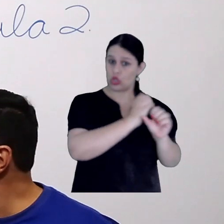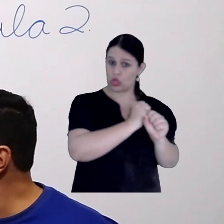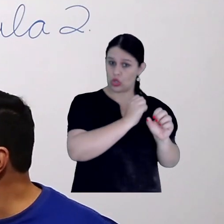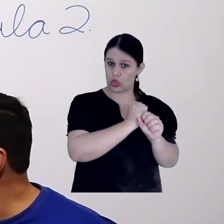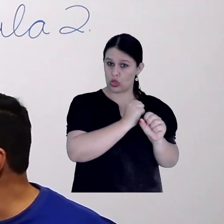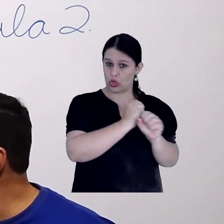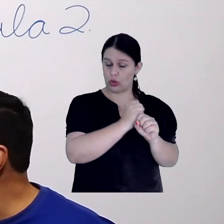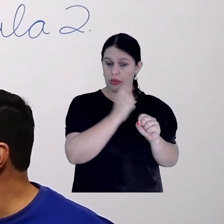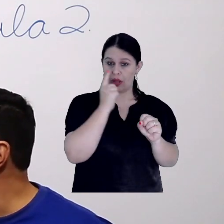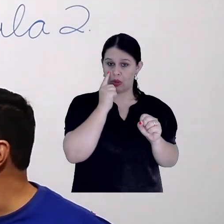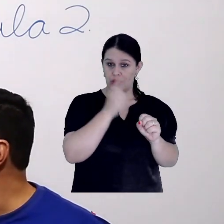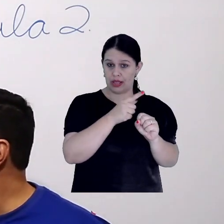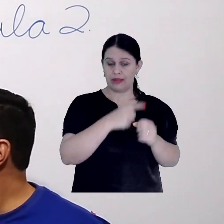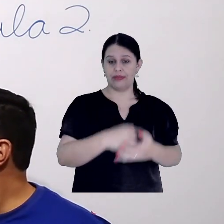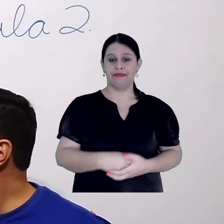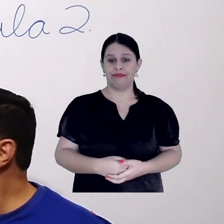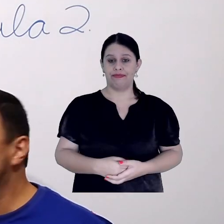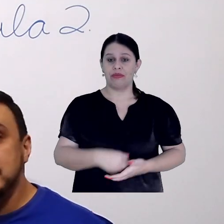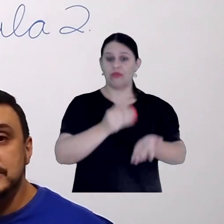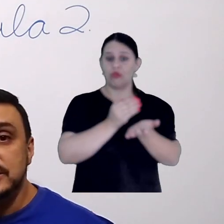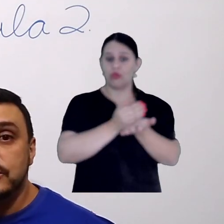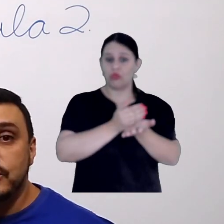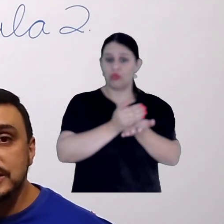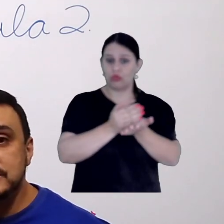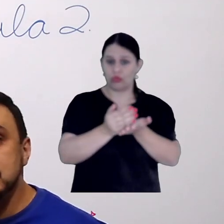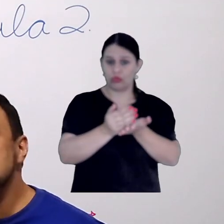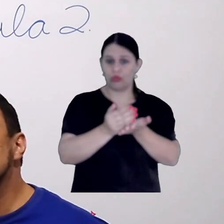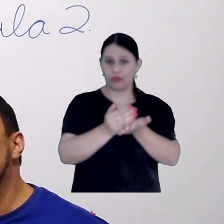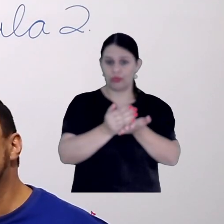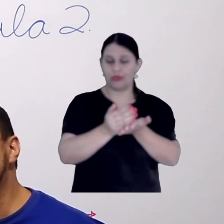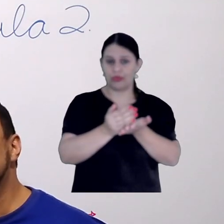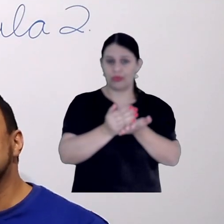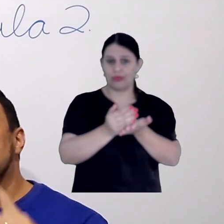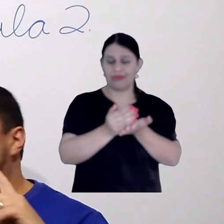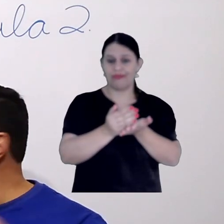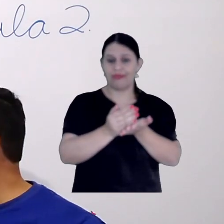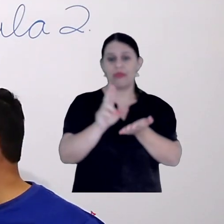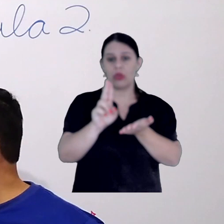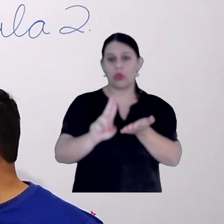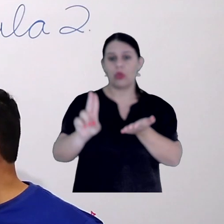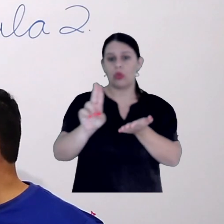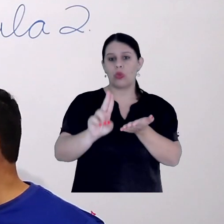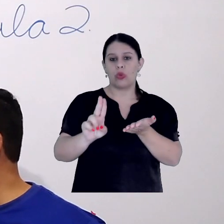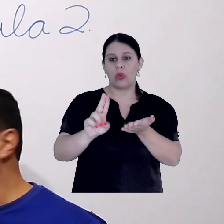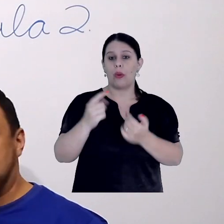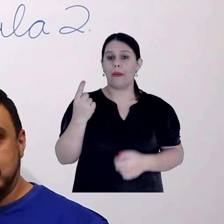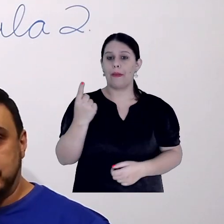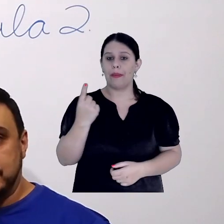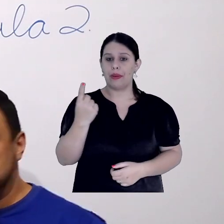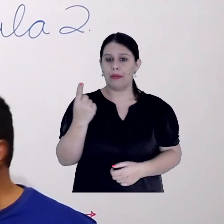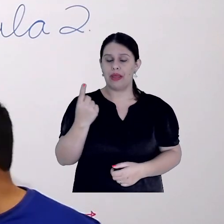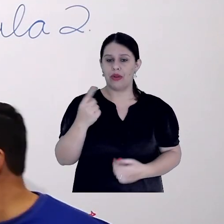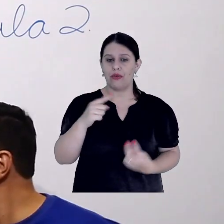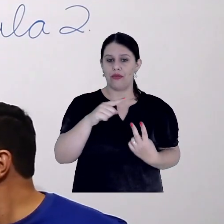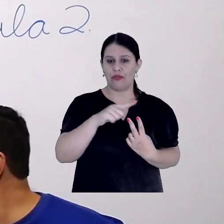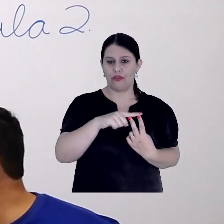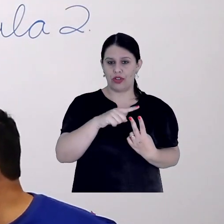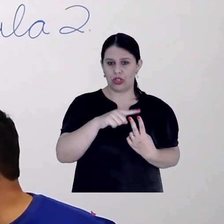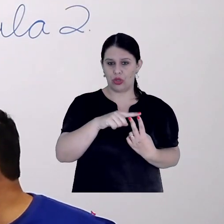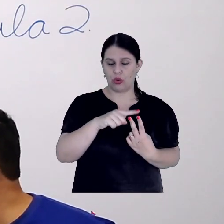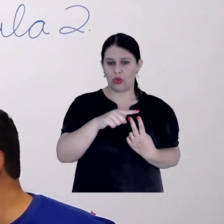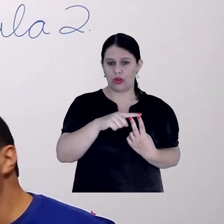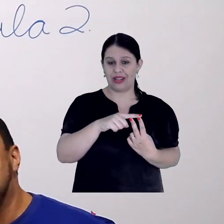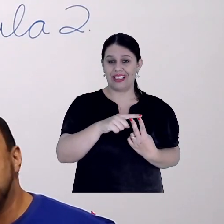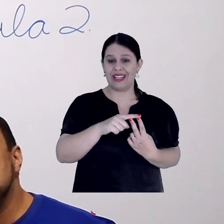soma é aquele que a origem coincide com a origem do primeiro vetor, no caso aqui o vetor A, e